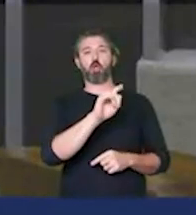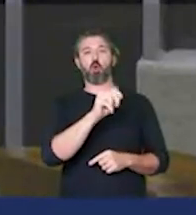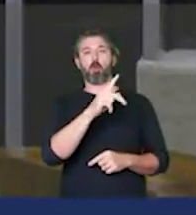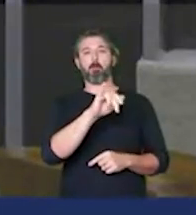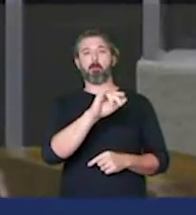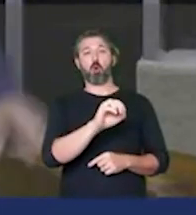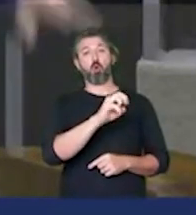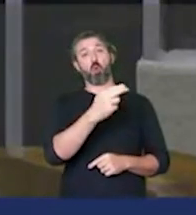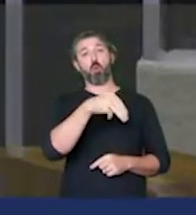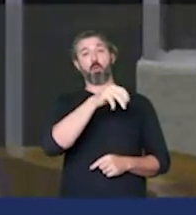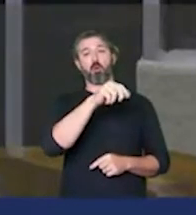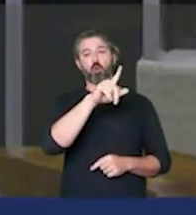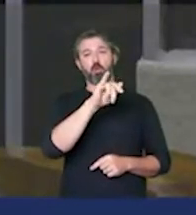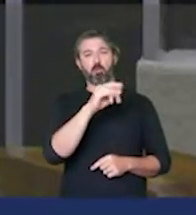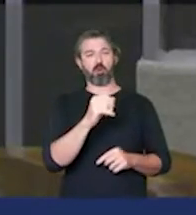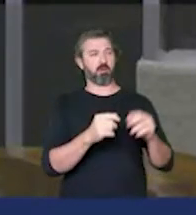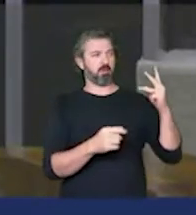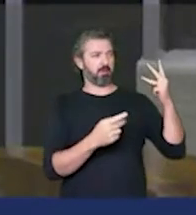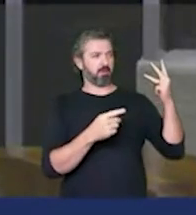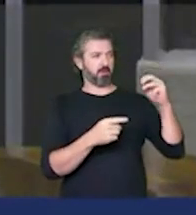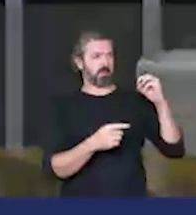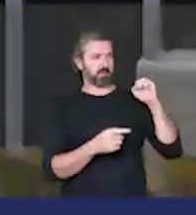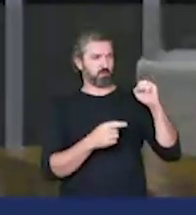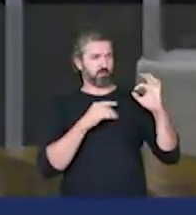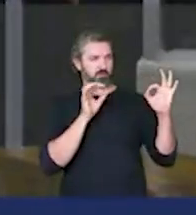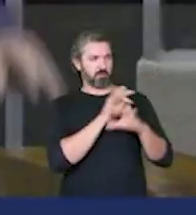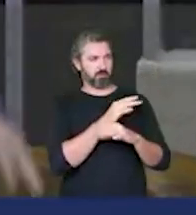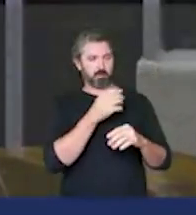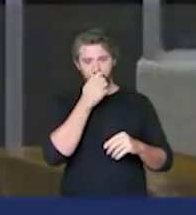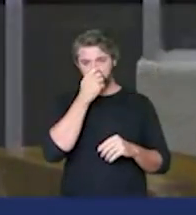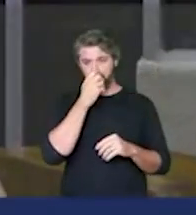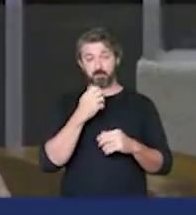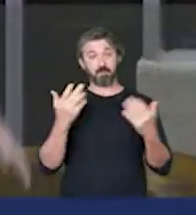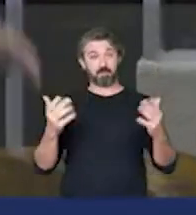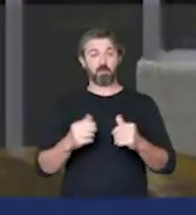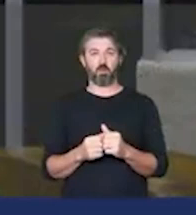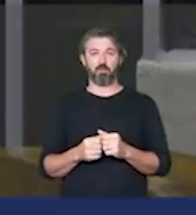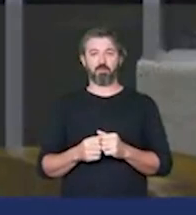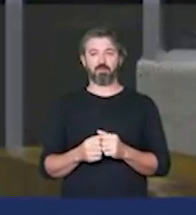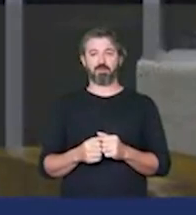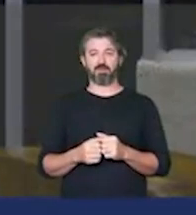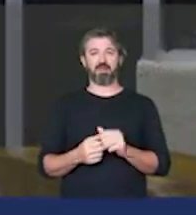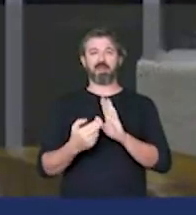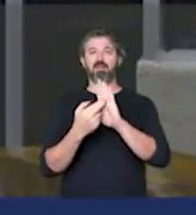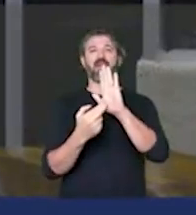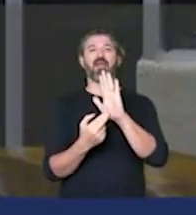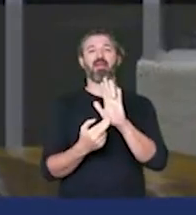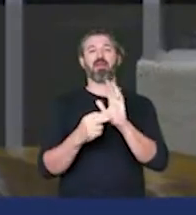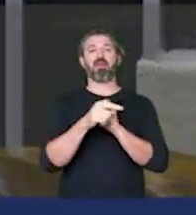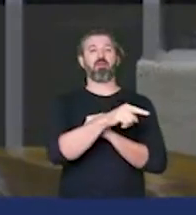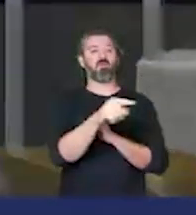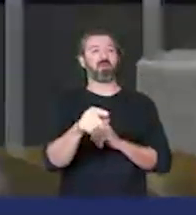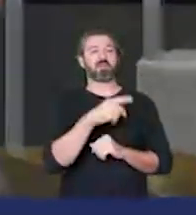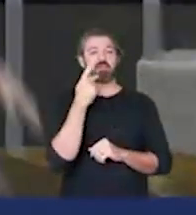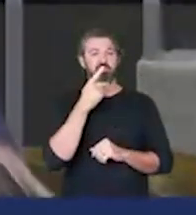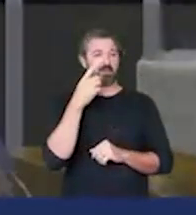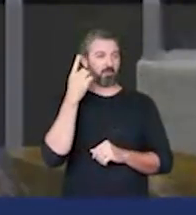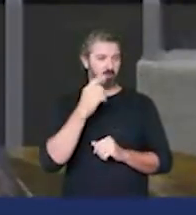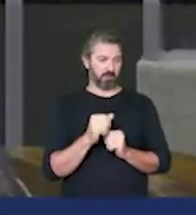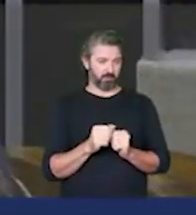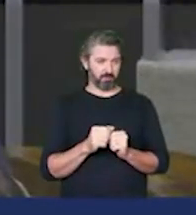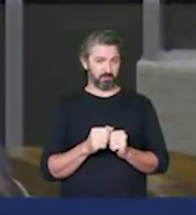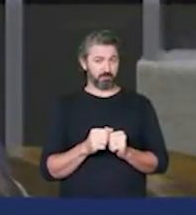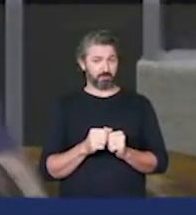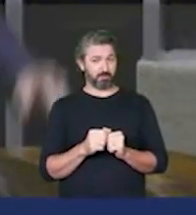e com os monopólios. Eu peço 30 segundos para concluir, presidente. Então, esta receita que vocês estão usando, deputado